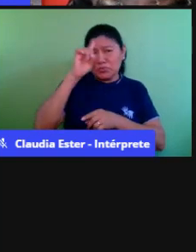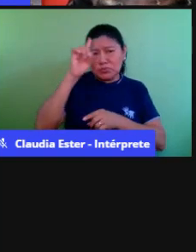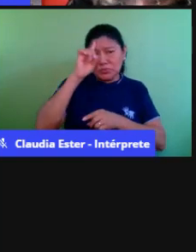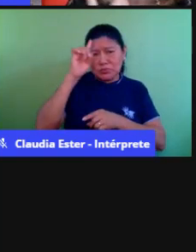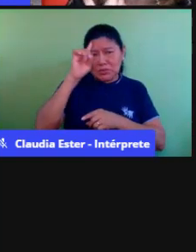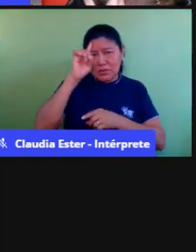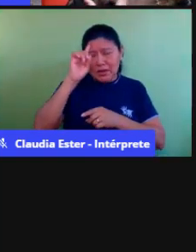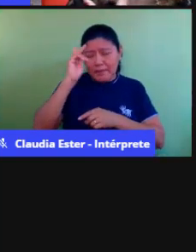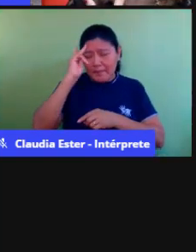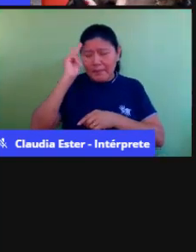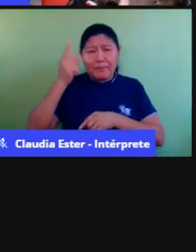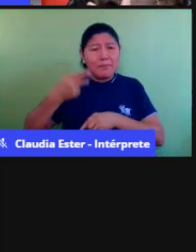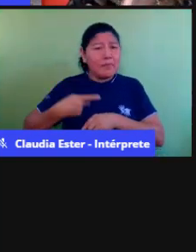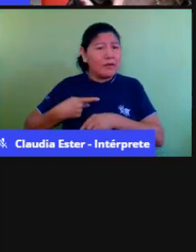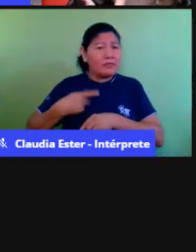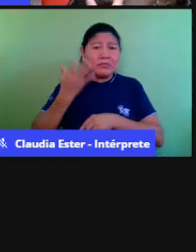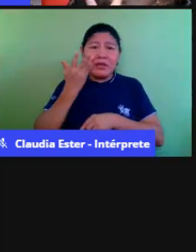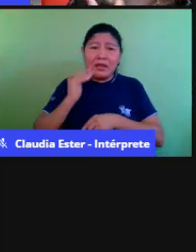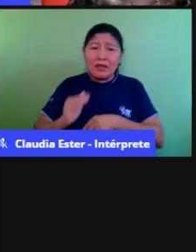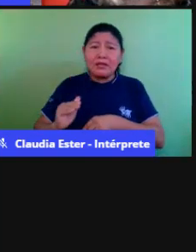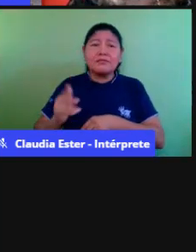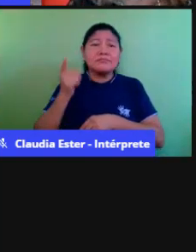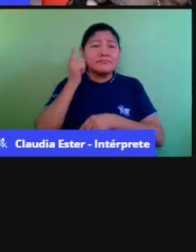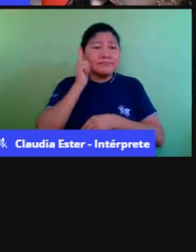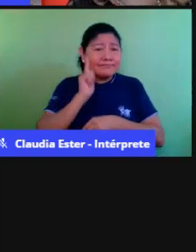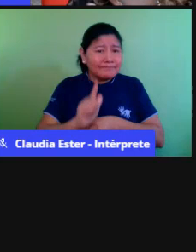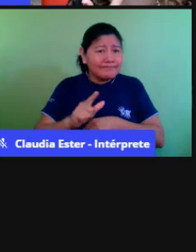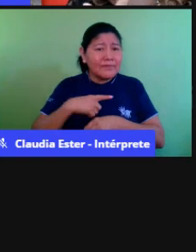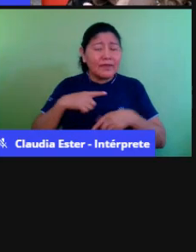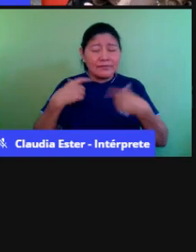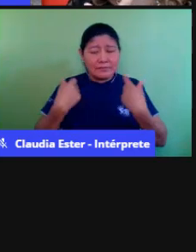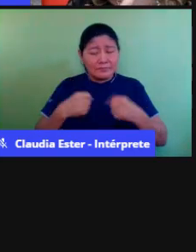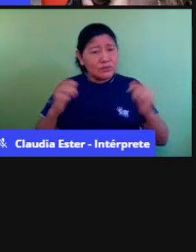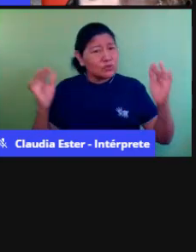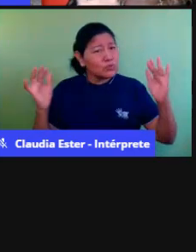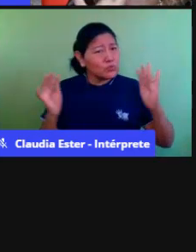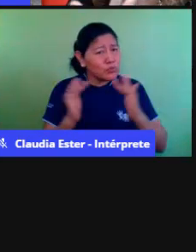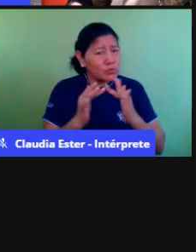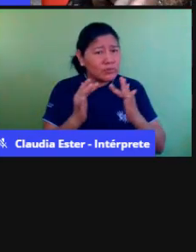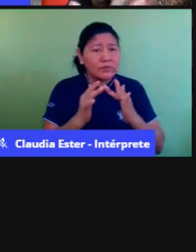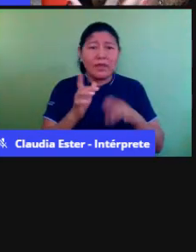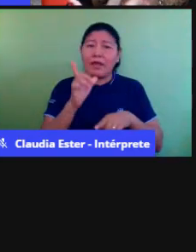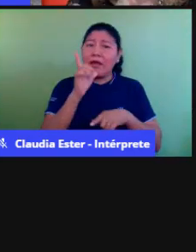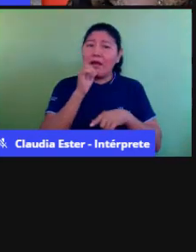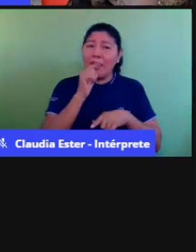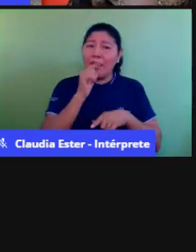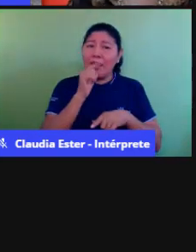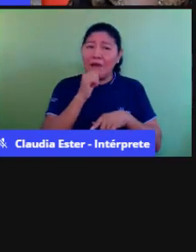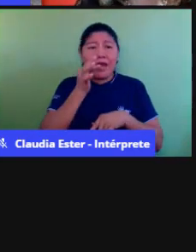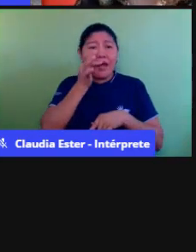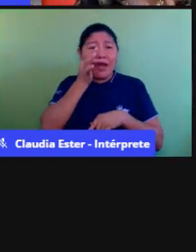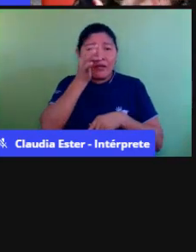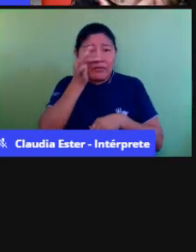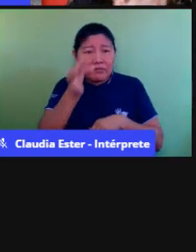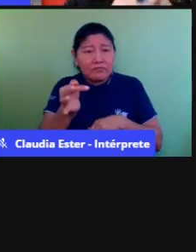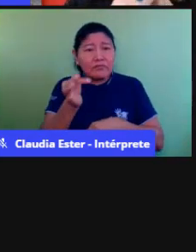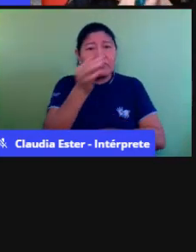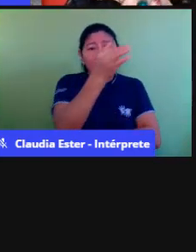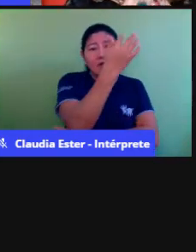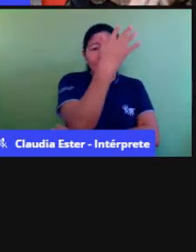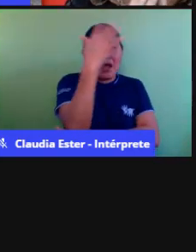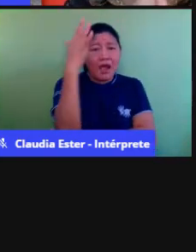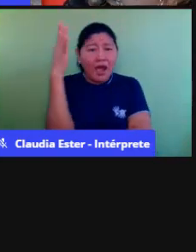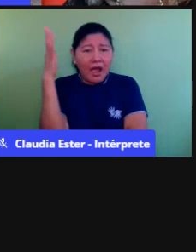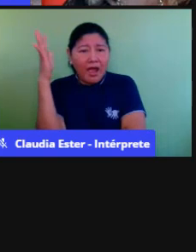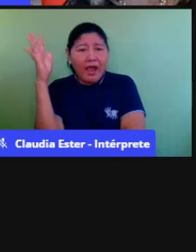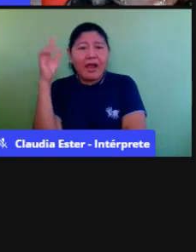criança. Valorizar essa herança, entrar em contato com barro, água, flor, folhas secas. Qual é a criança que não gosta de brincar com